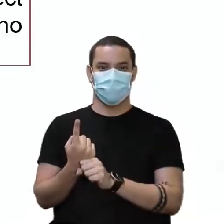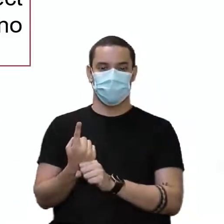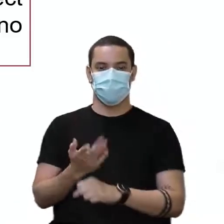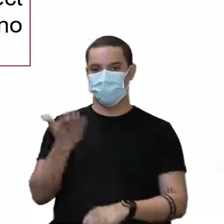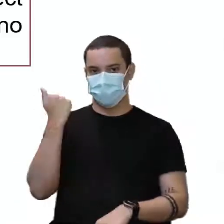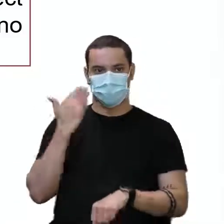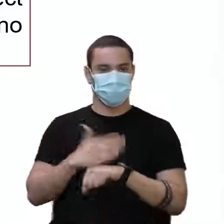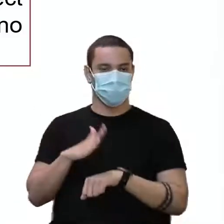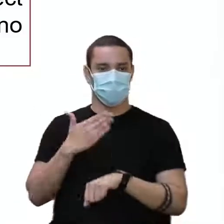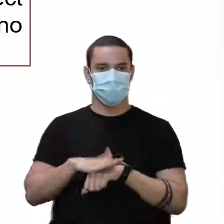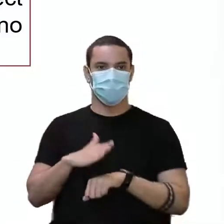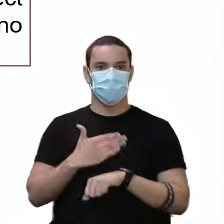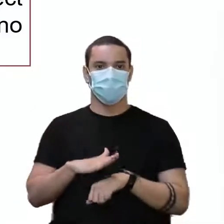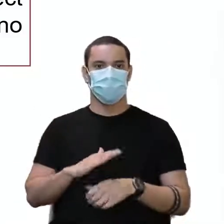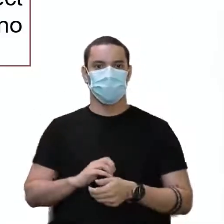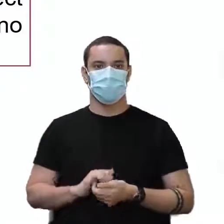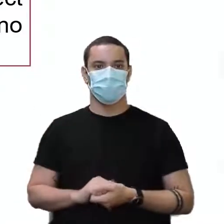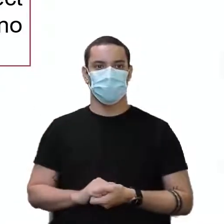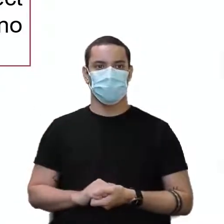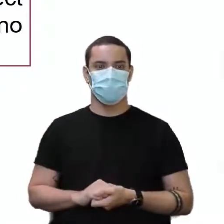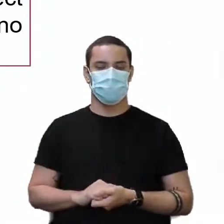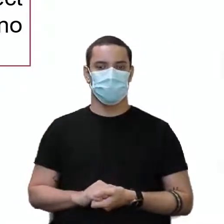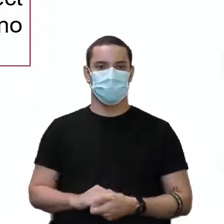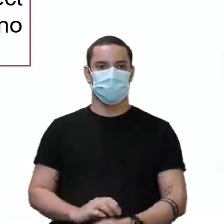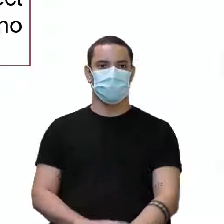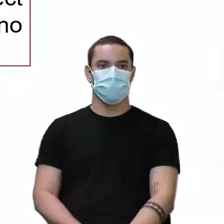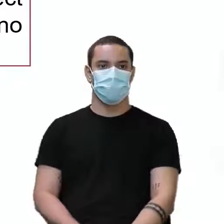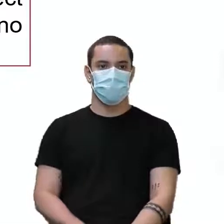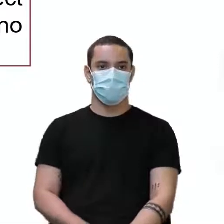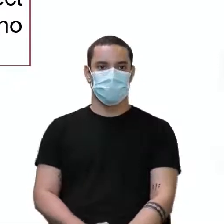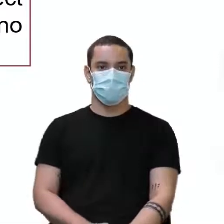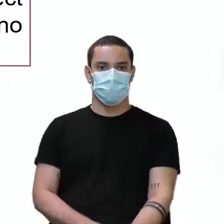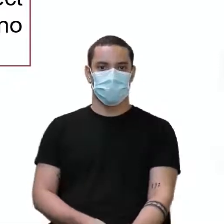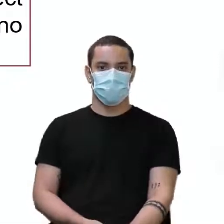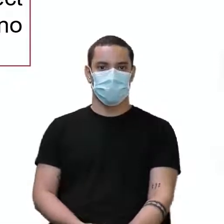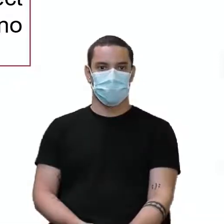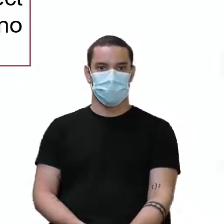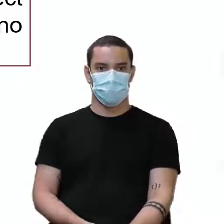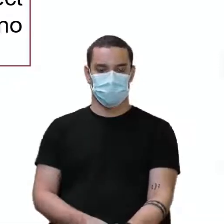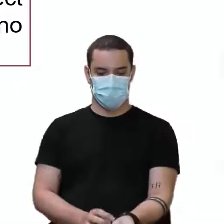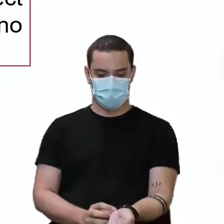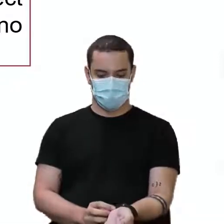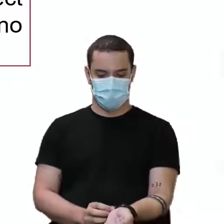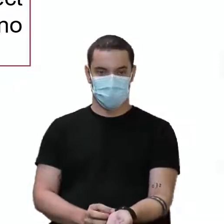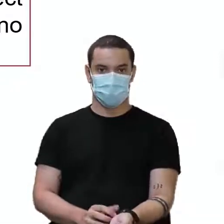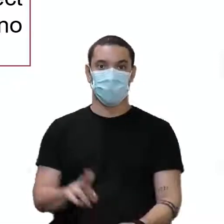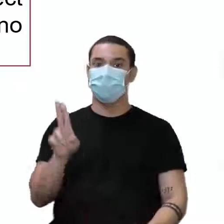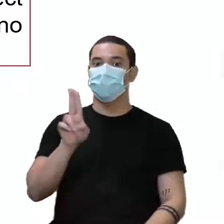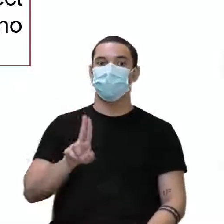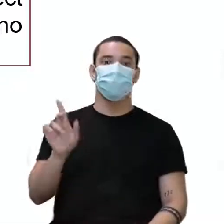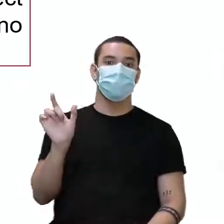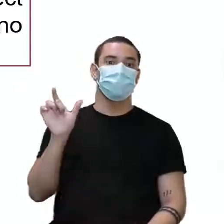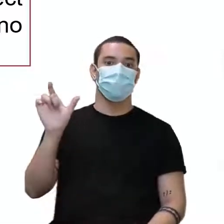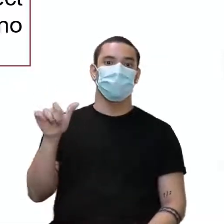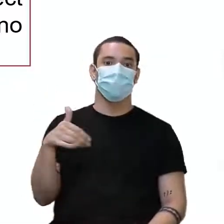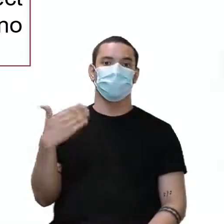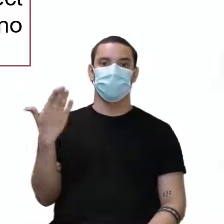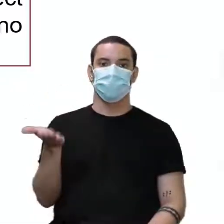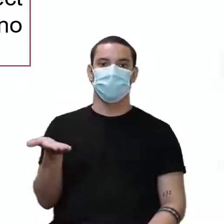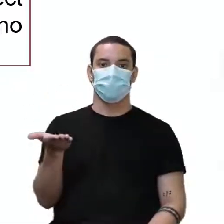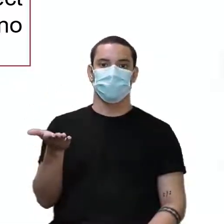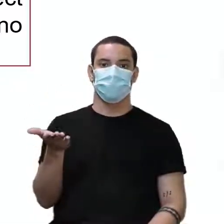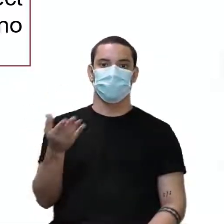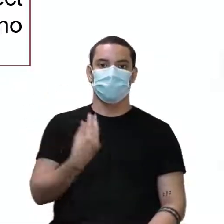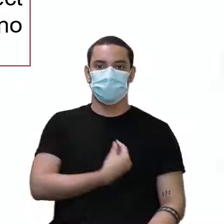Let's practice. Vamos praticar. Olha aí a letra A. Usamos qual? Qual dos dois? Since ou for em